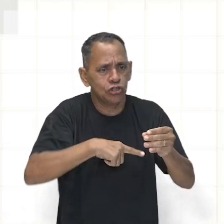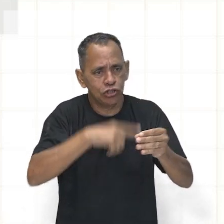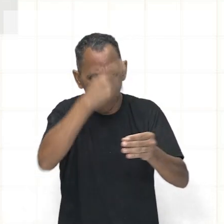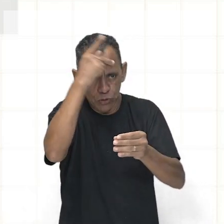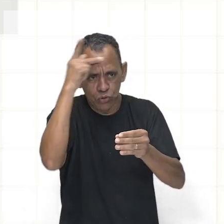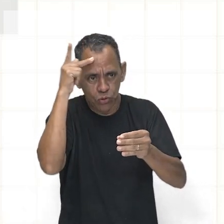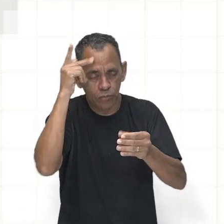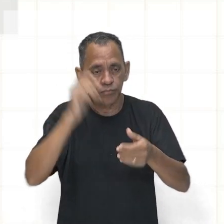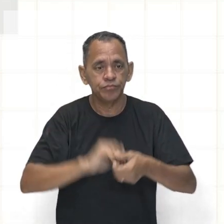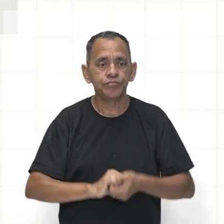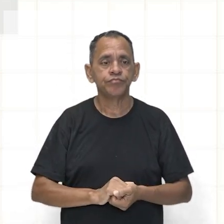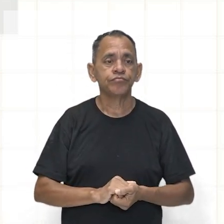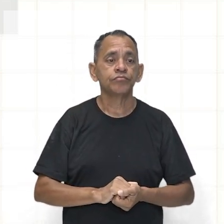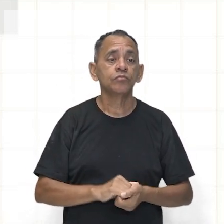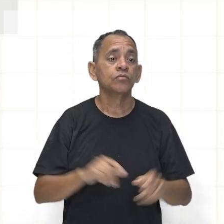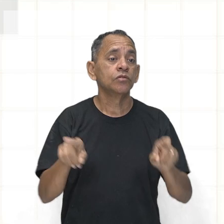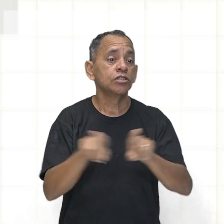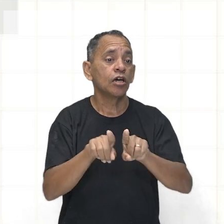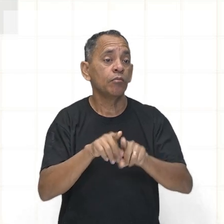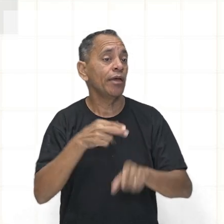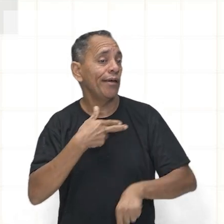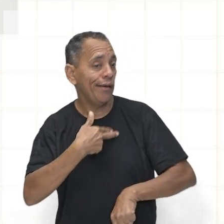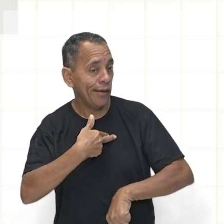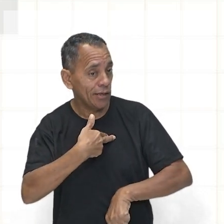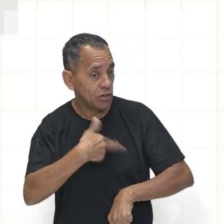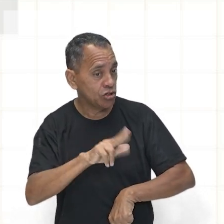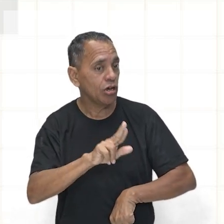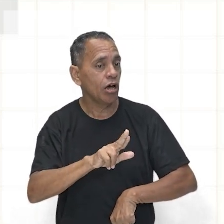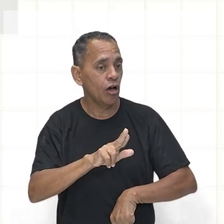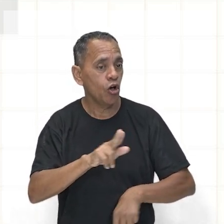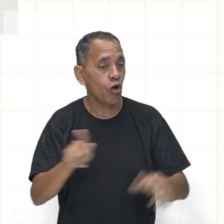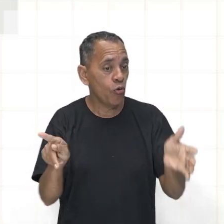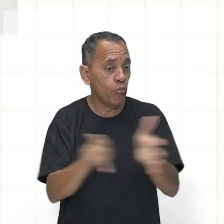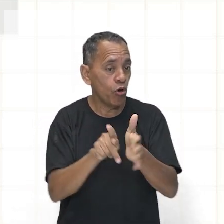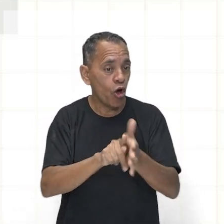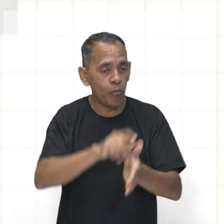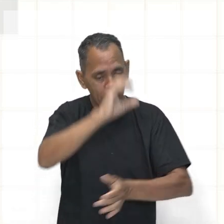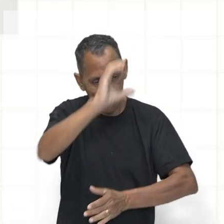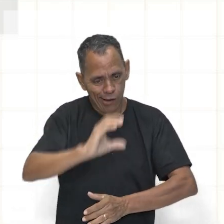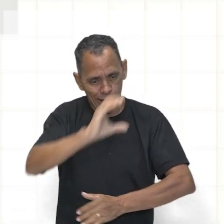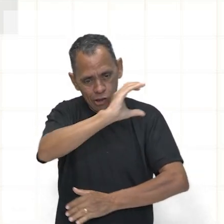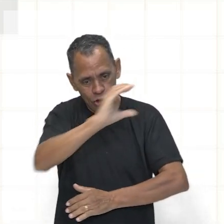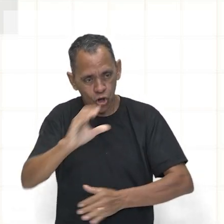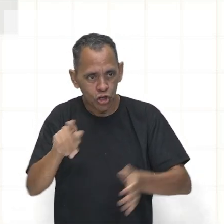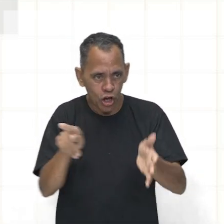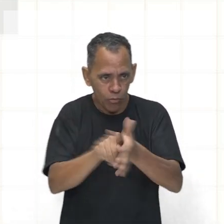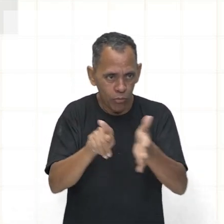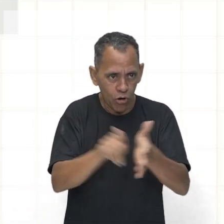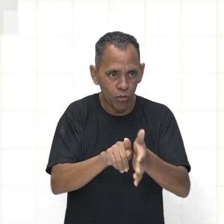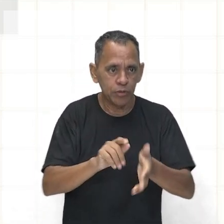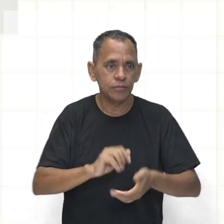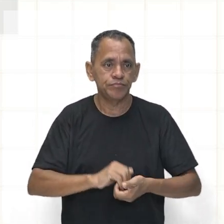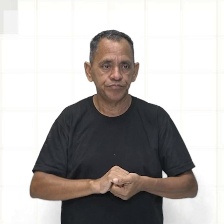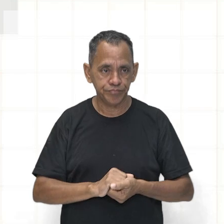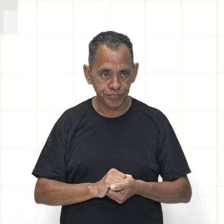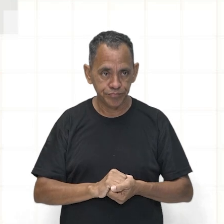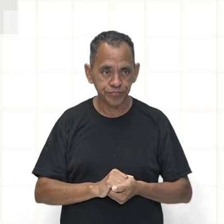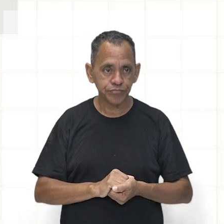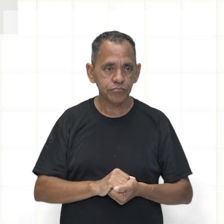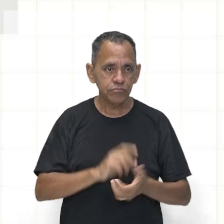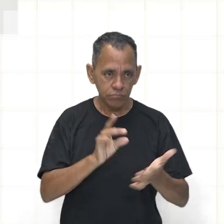que o eleitor vai ter. Temos também a questão da religião sendo a católica. A